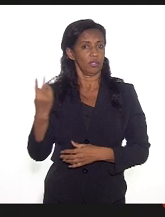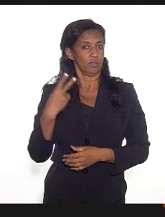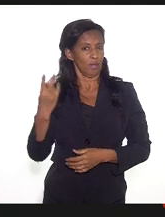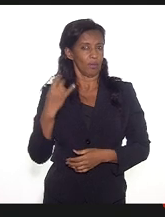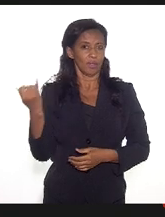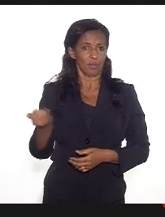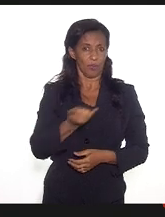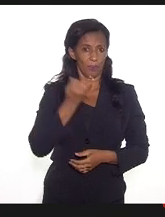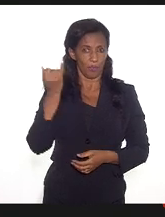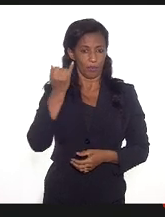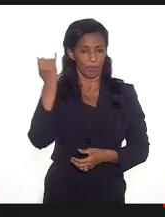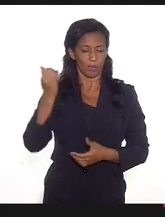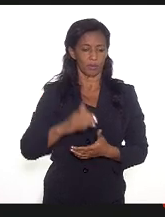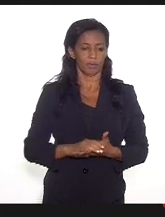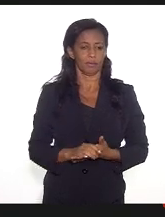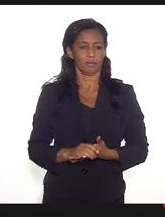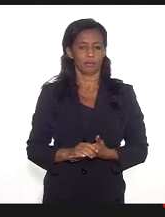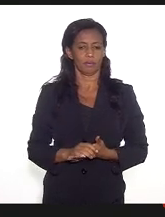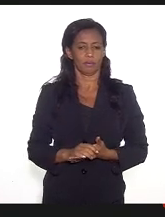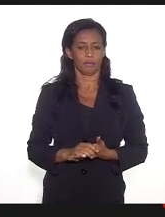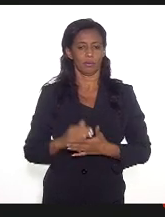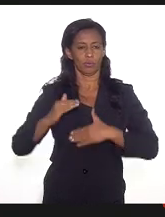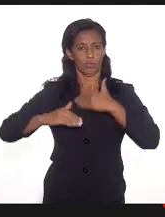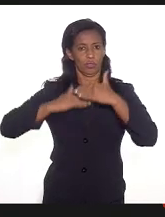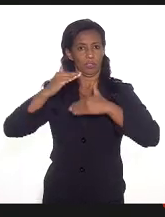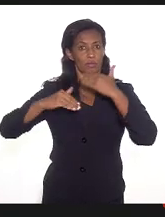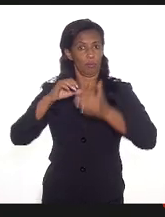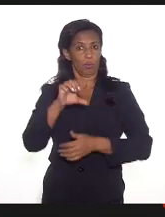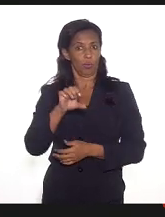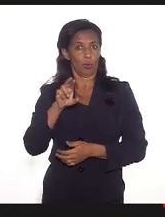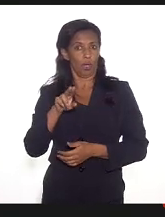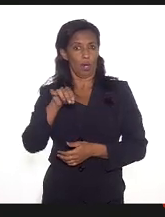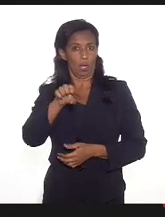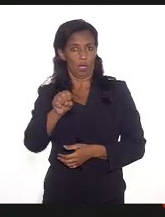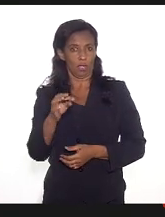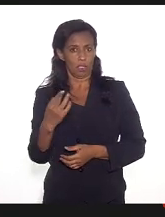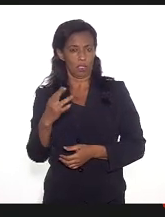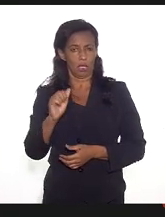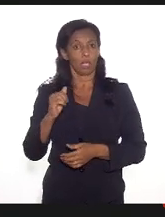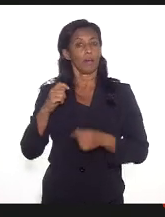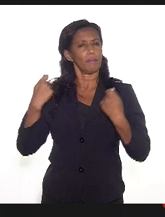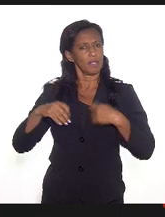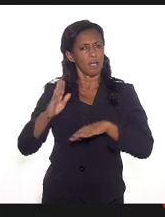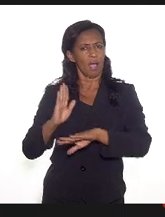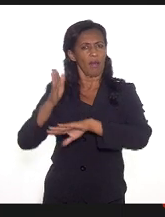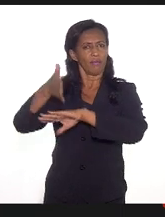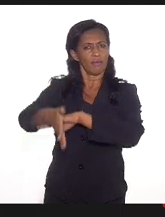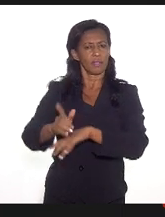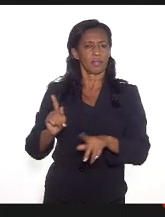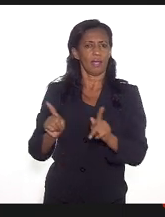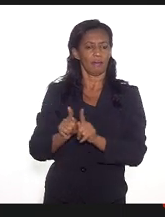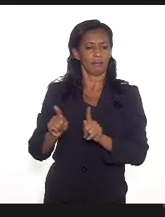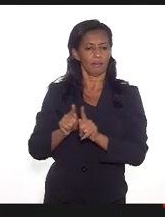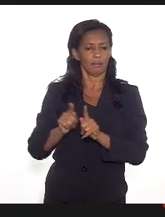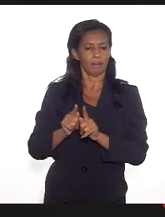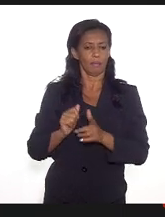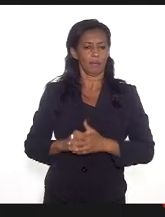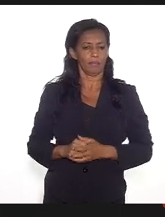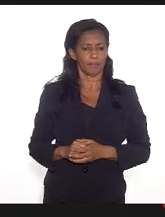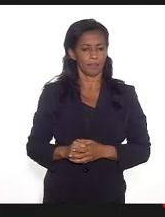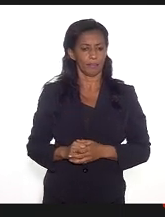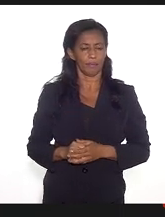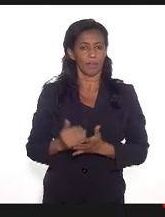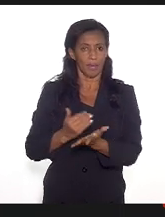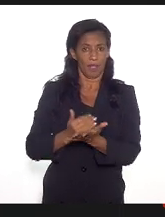muito importantes no desenvolvimento do cluster. Precisamos adensar cadeias produtivas, né? E